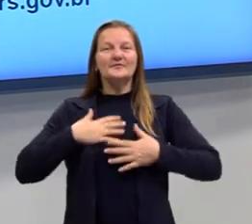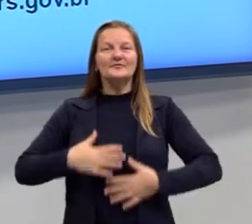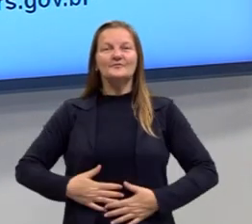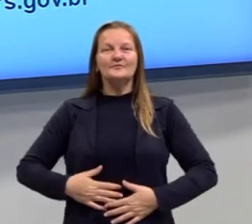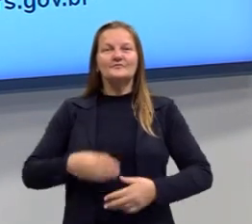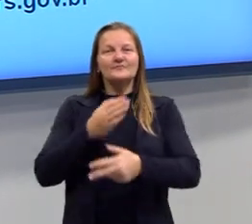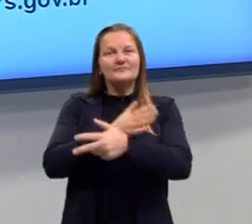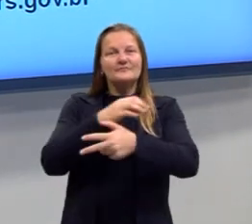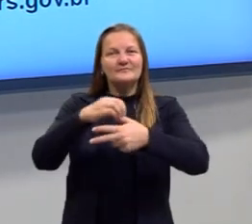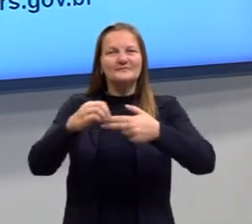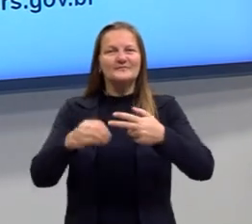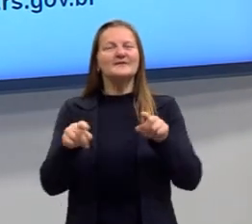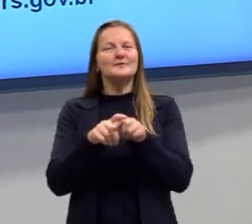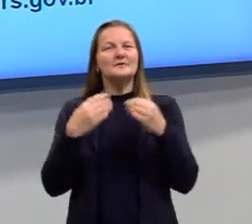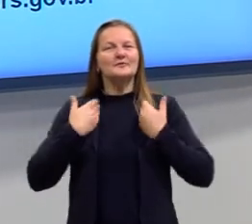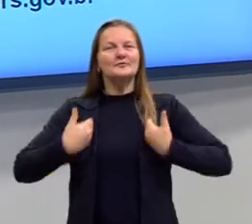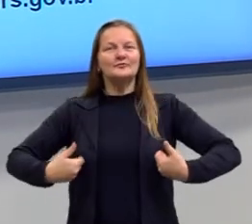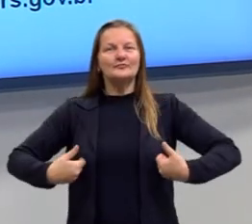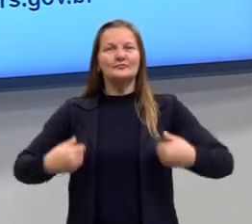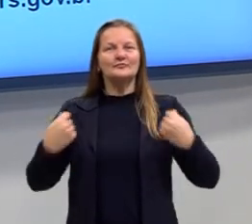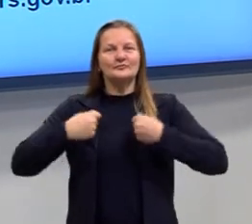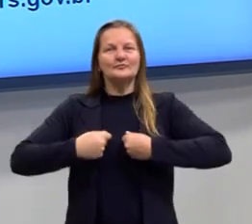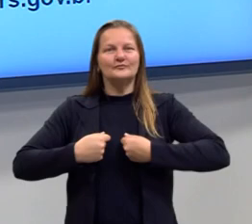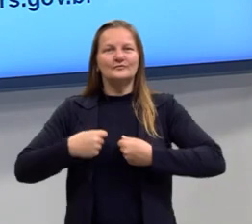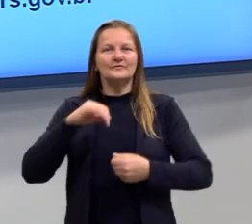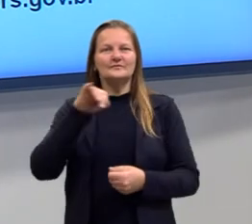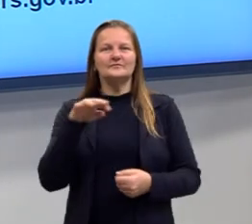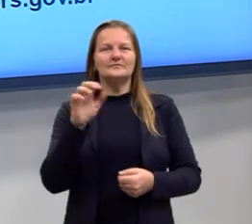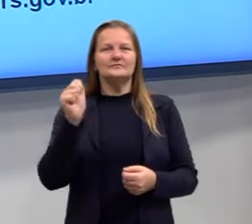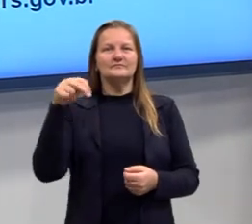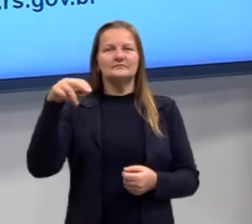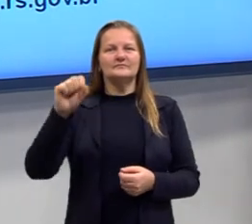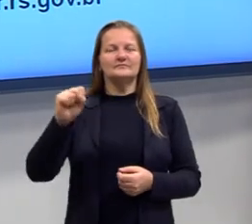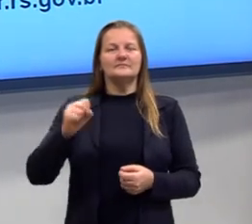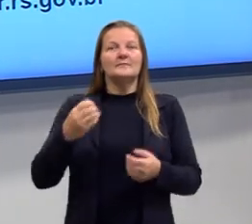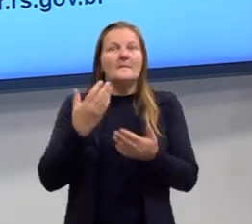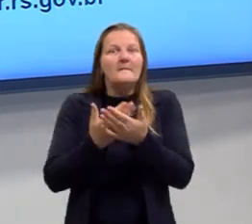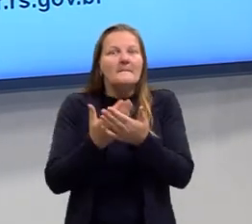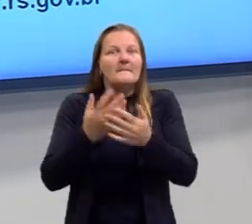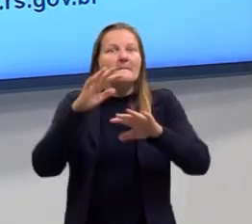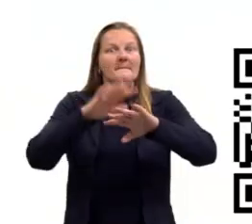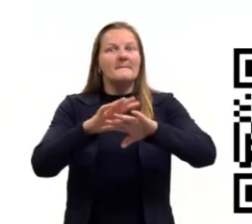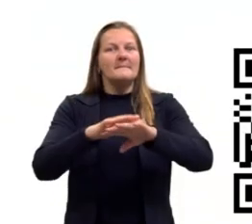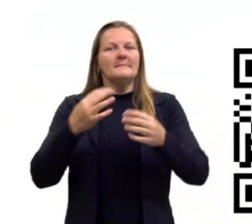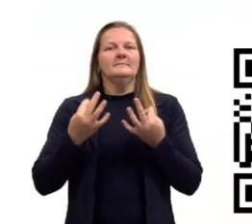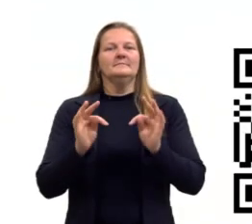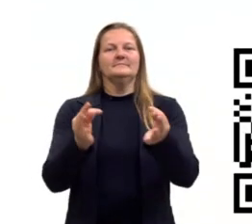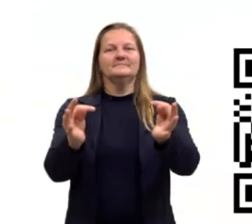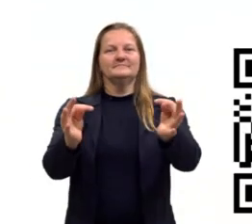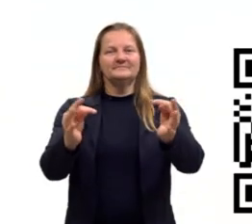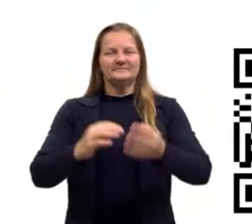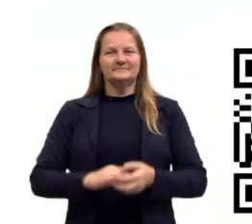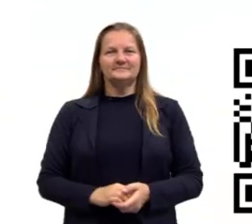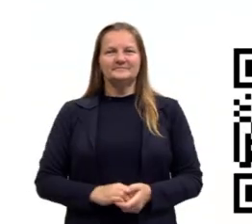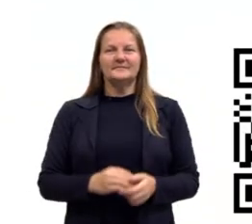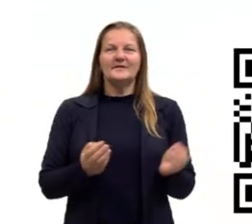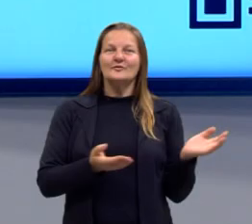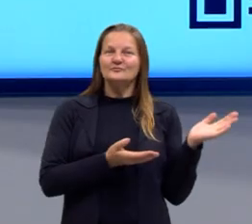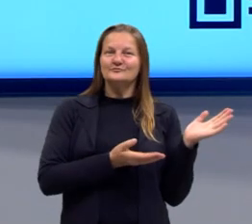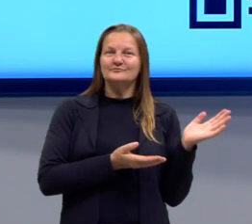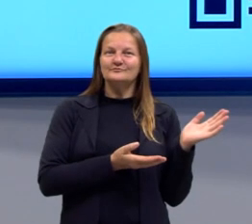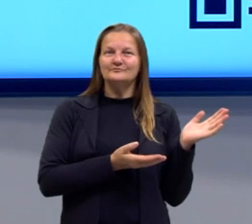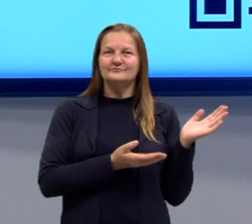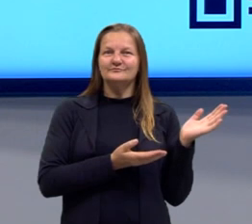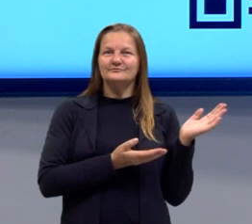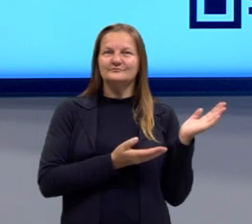camiseta do pré-enem E também o colete jeans estamos aqui para mais uma aula de matemática e suas Tecnologias aqui eu